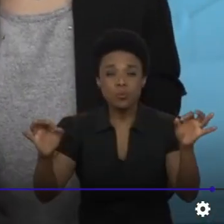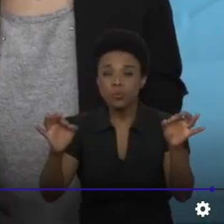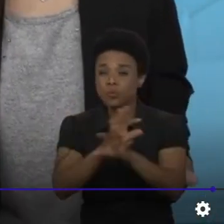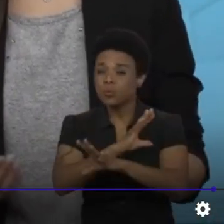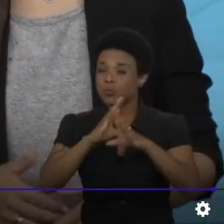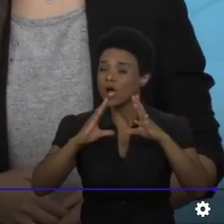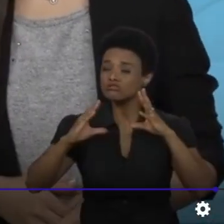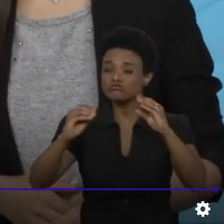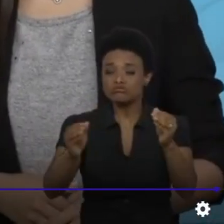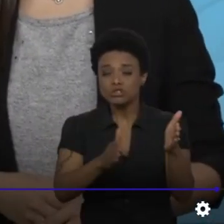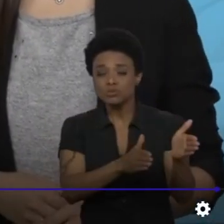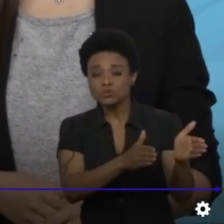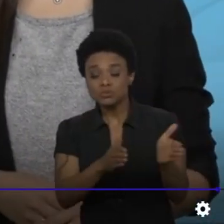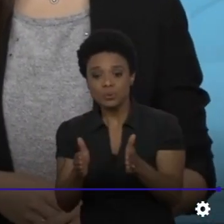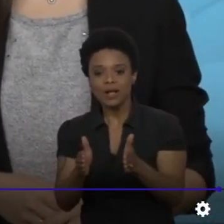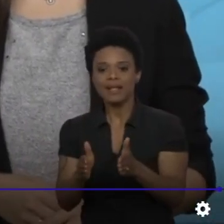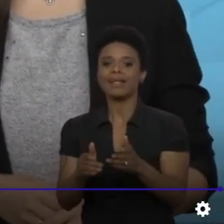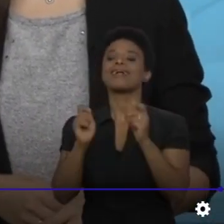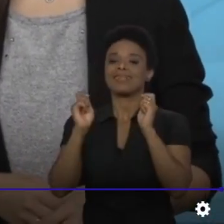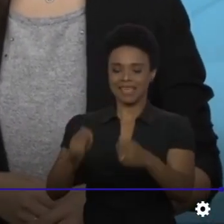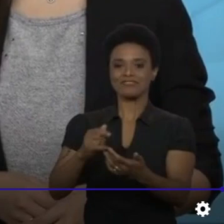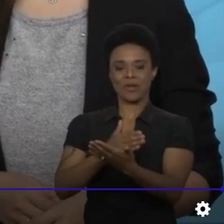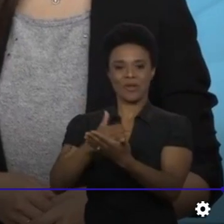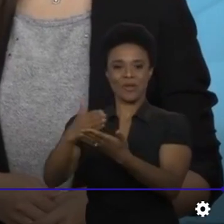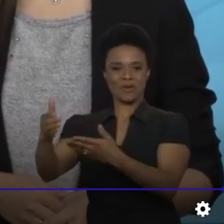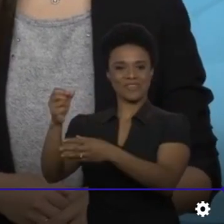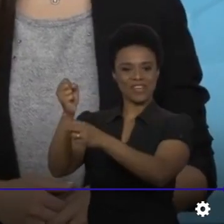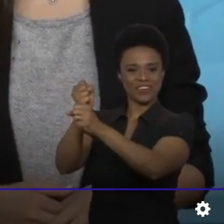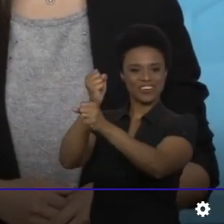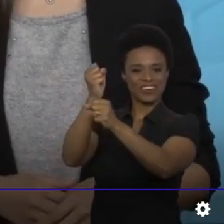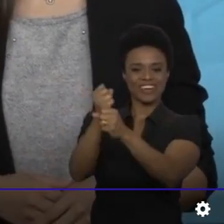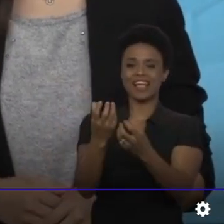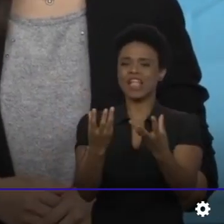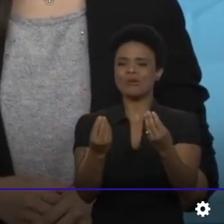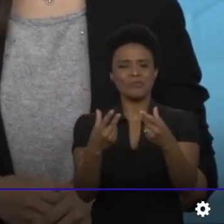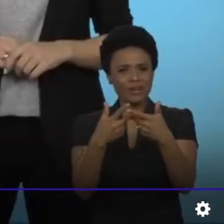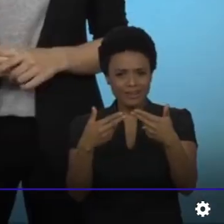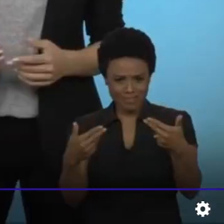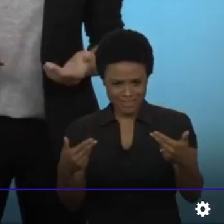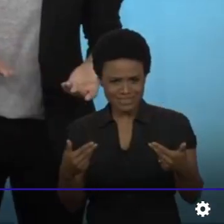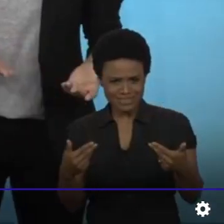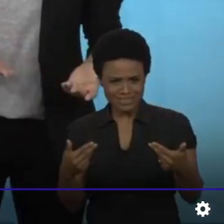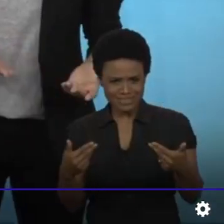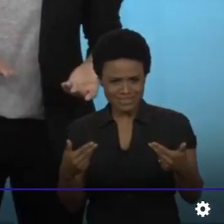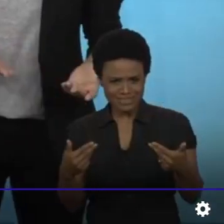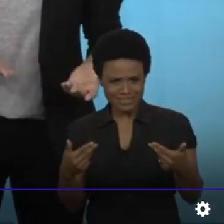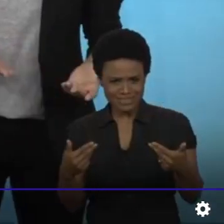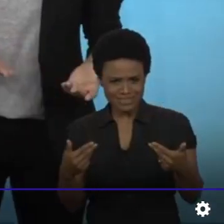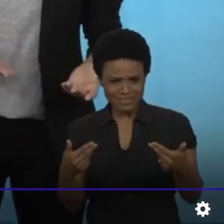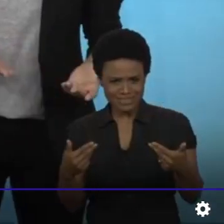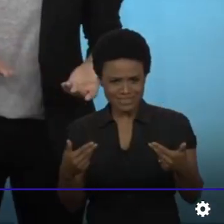processos, estaremos então prontos para iniciarmos. Temos muito o que fazer, não é mesmo? Mas